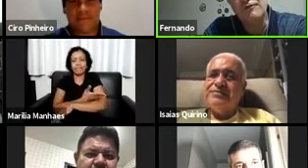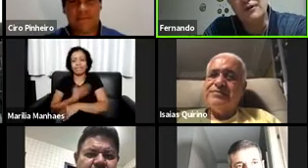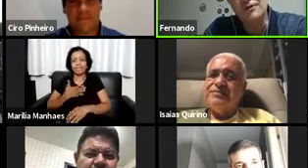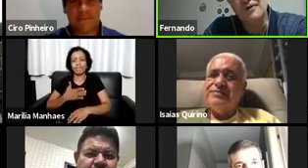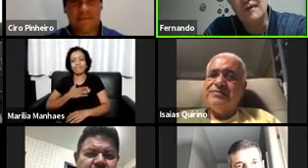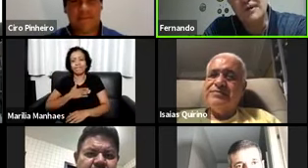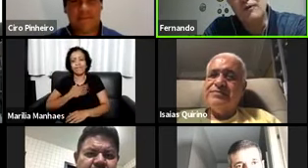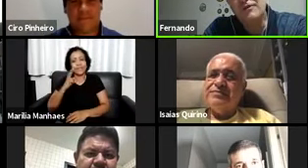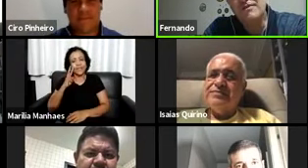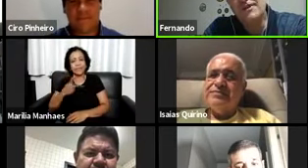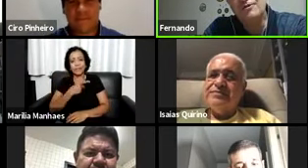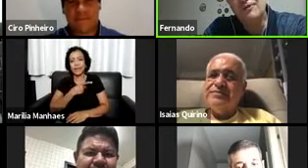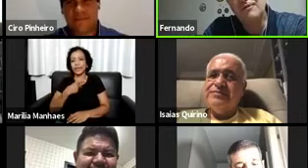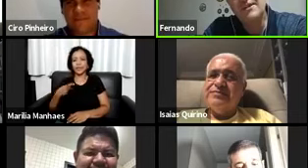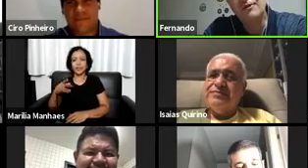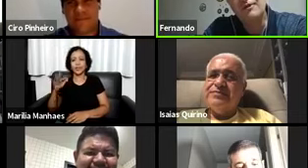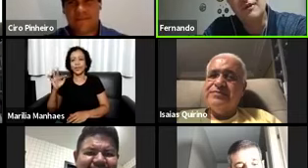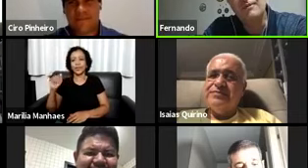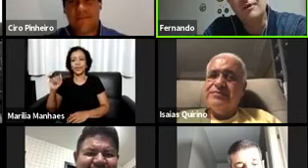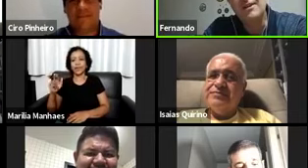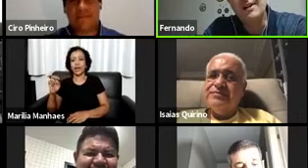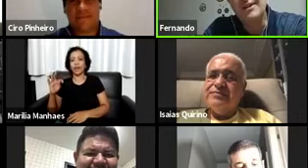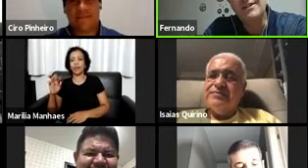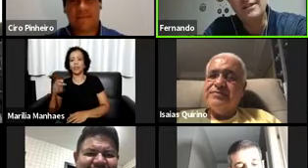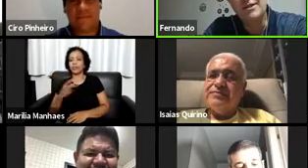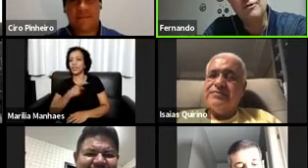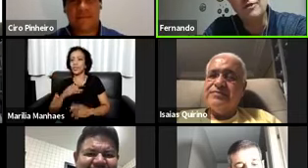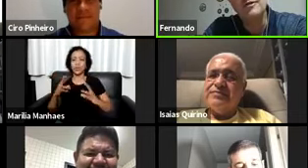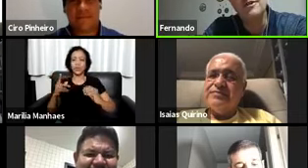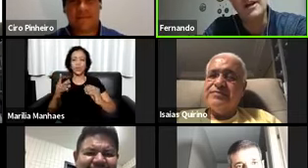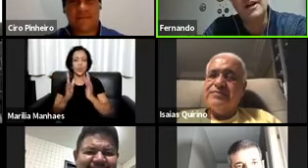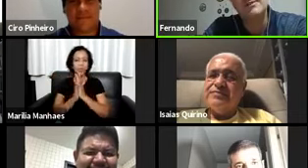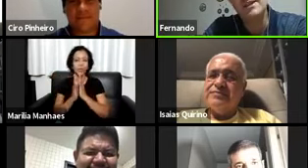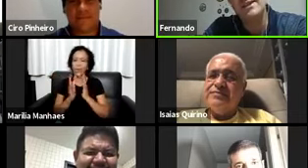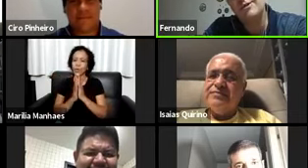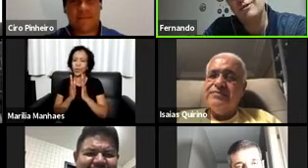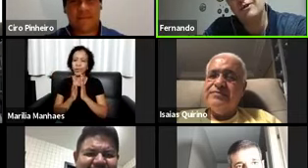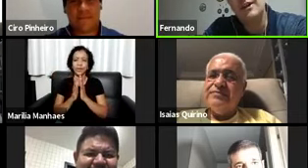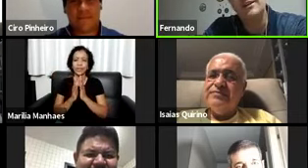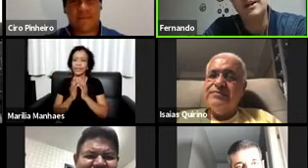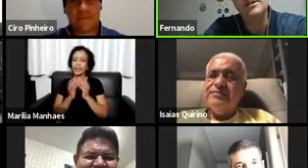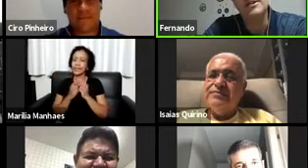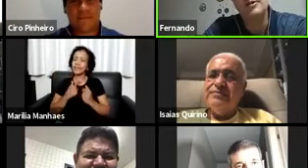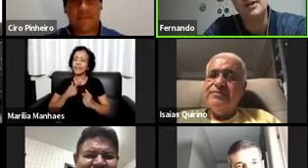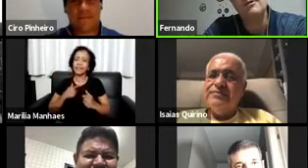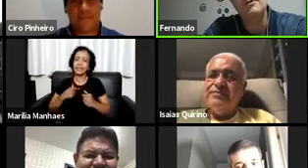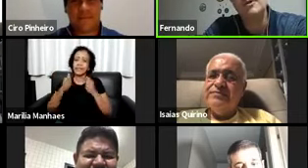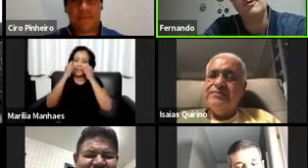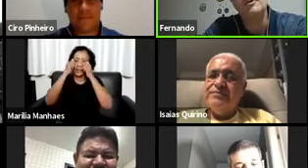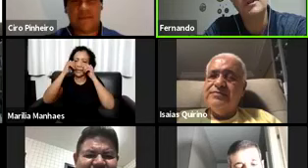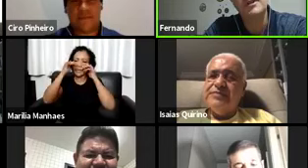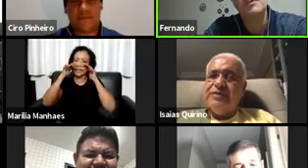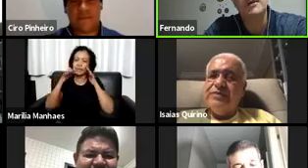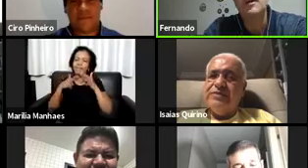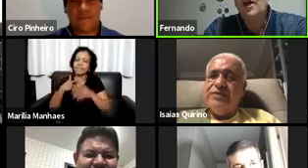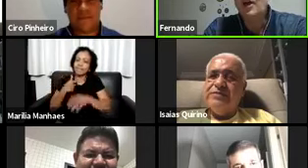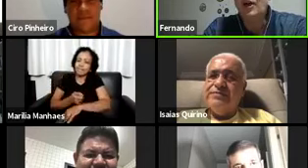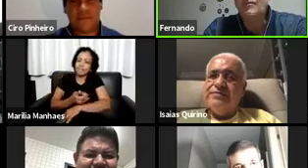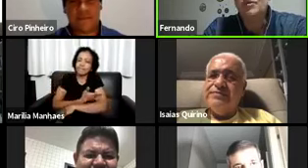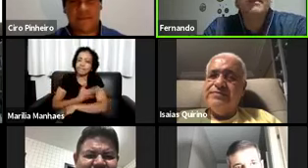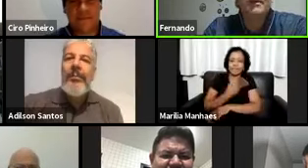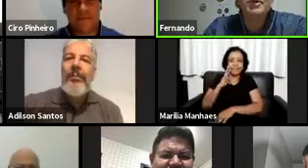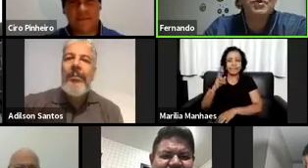pastor Fausto, o povo de Deus mobilizado orando. Uma coisa linda de encher os olhos de lágrimas, essa solidariedade e oração nós juntos nesse momento.